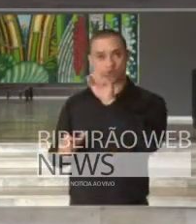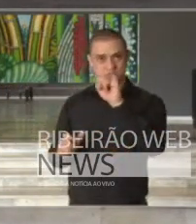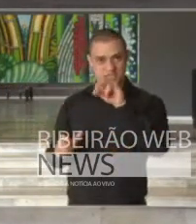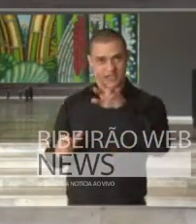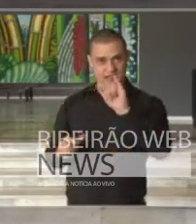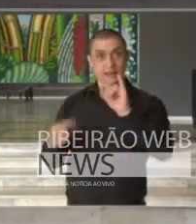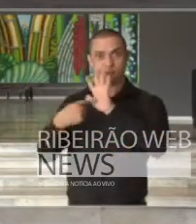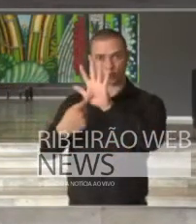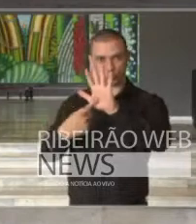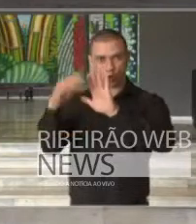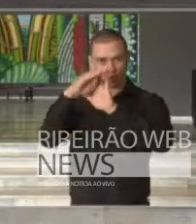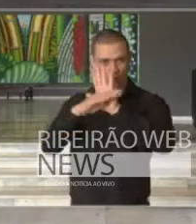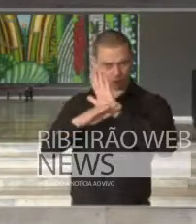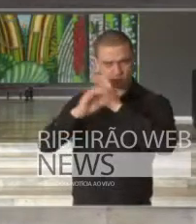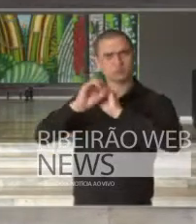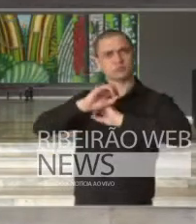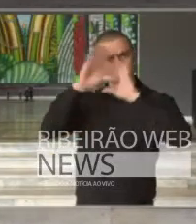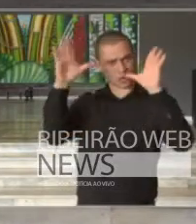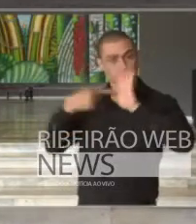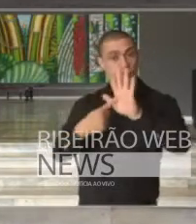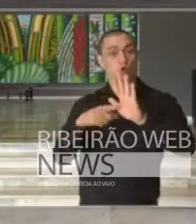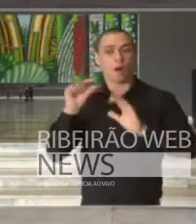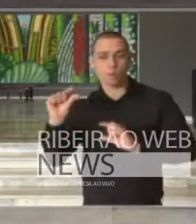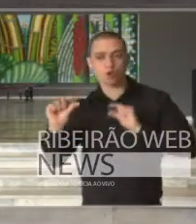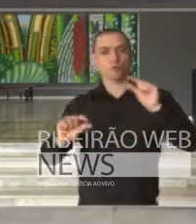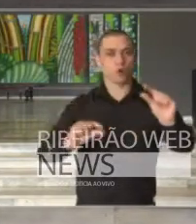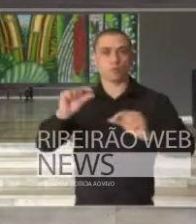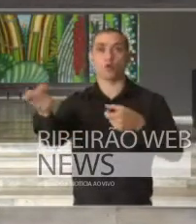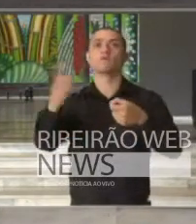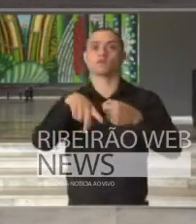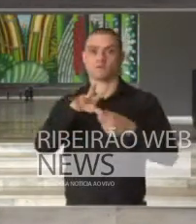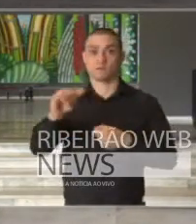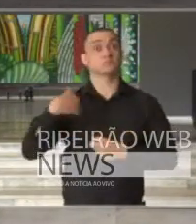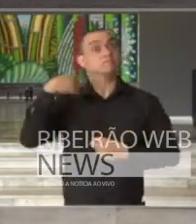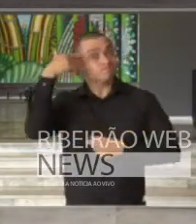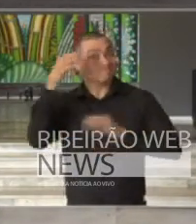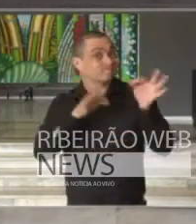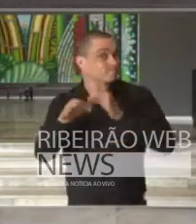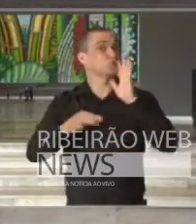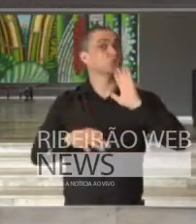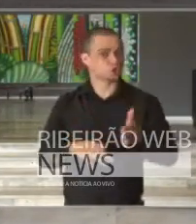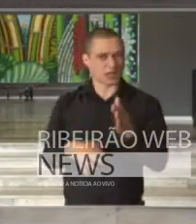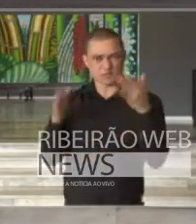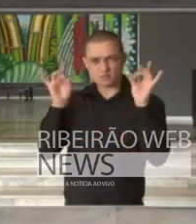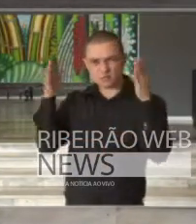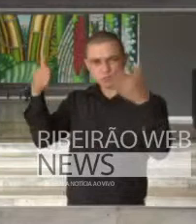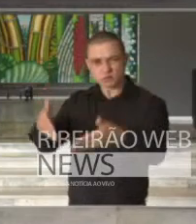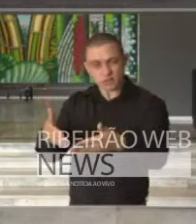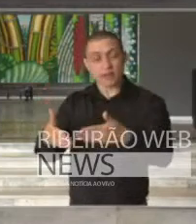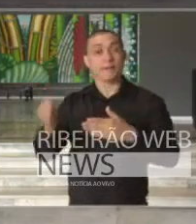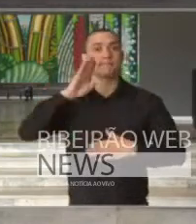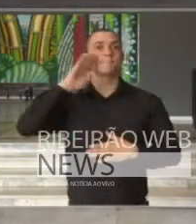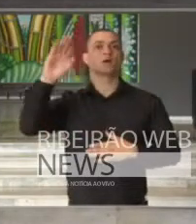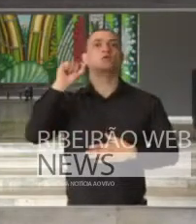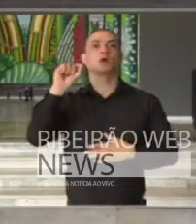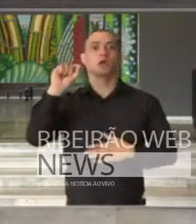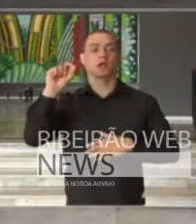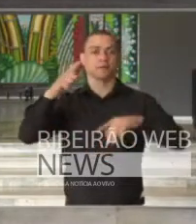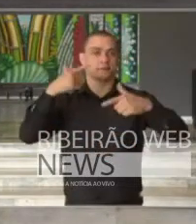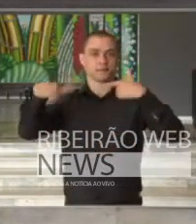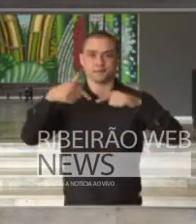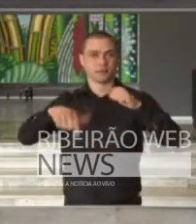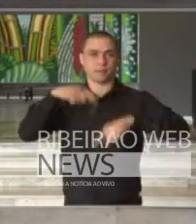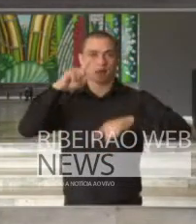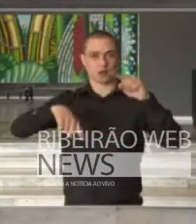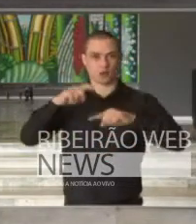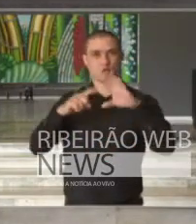esse plano de maneira muito clara, que a volta é gradual, está se pensando exatamente nisso, prioritariamente aquelas atividades